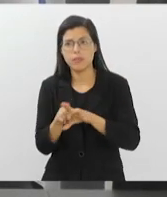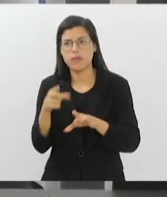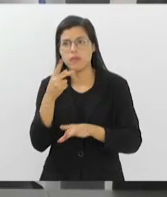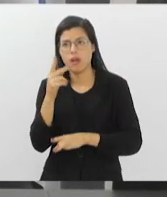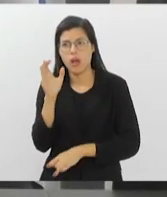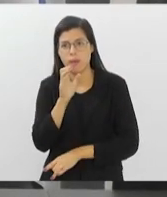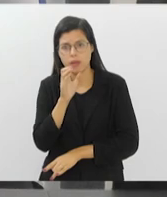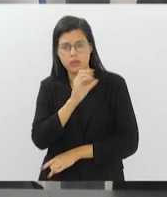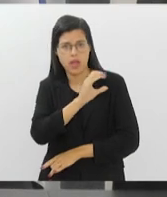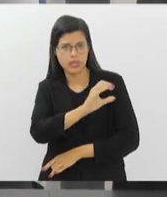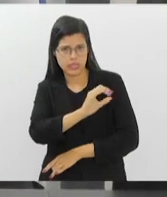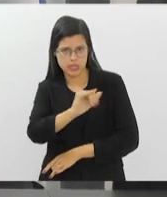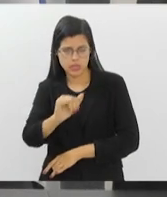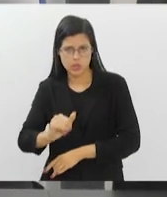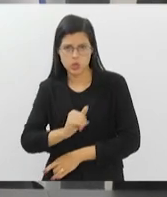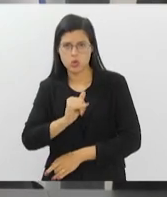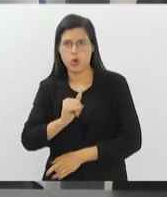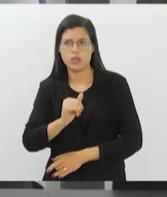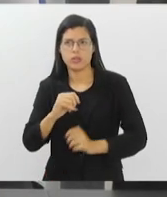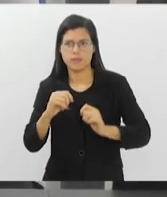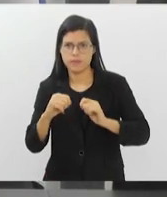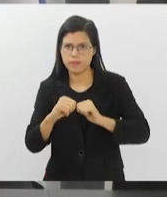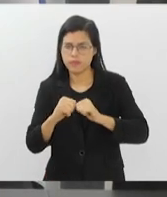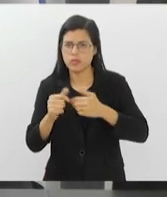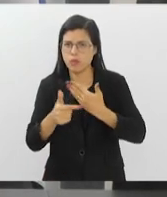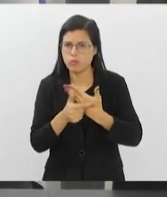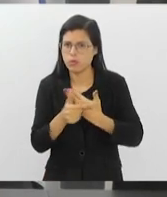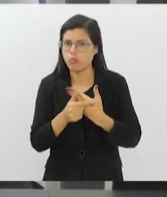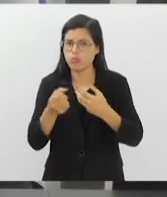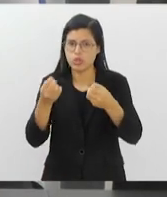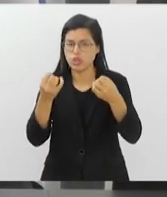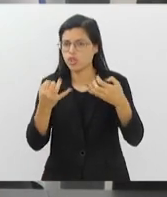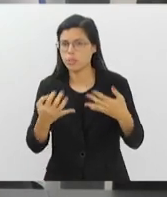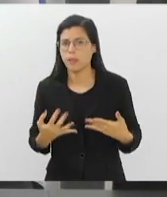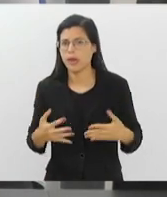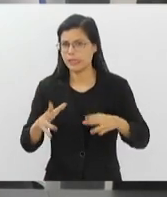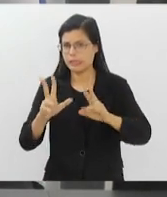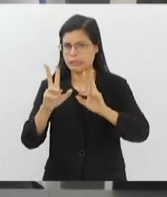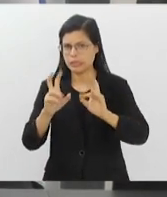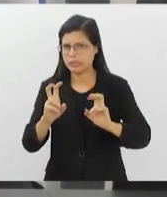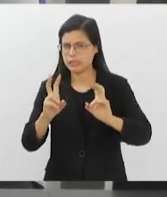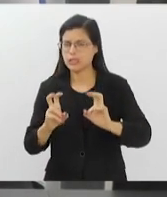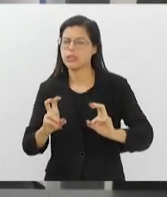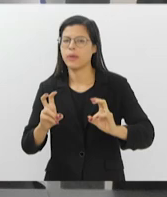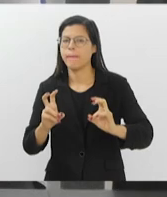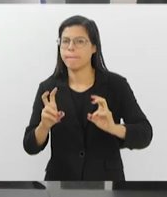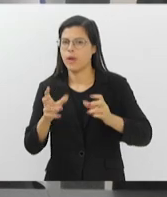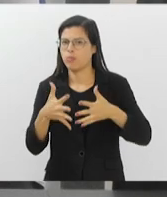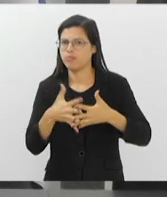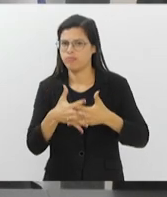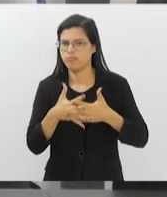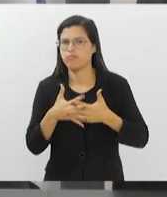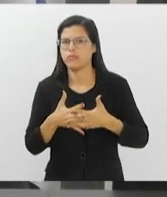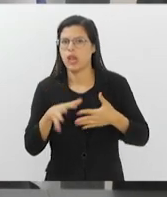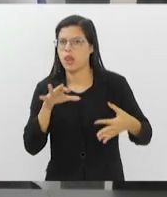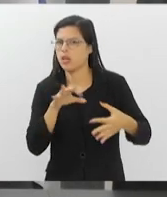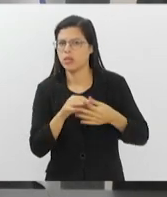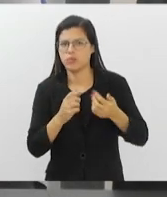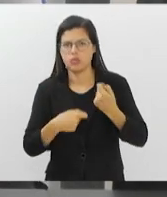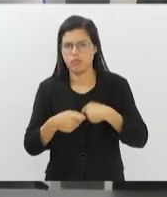CCJ tem cumprido esse papel de esclarecer alguns temas polêmicos que envolvem a administração da Casa e a vida